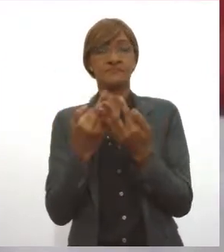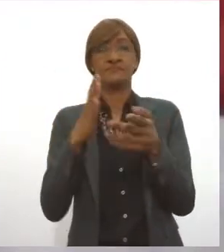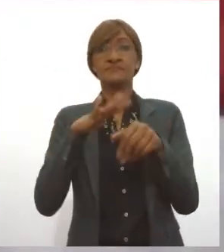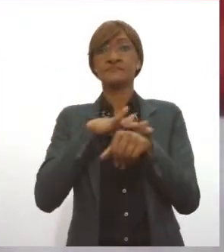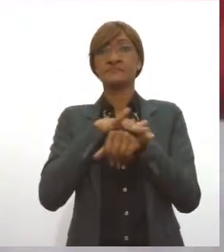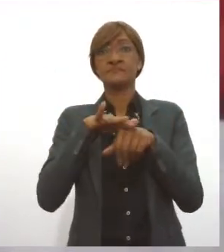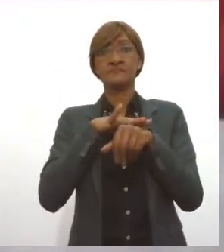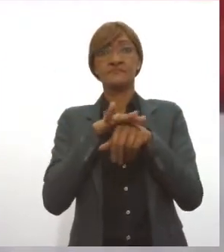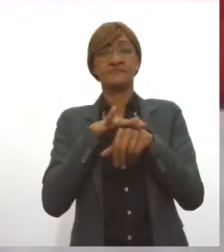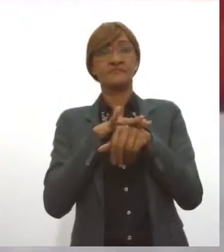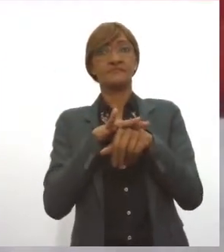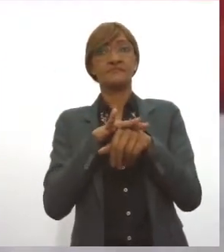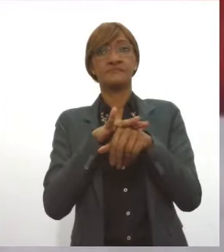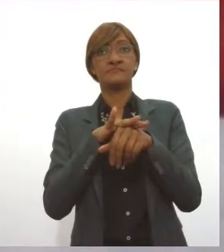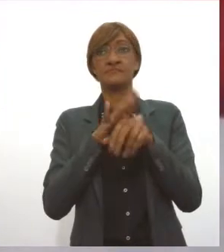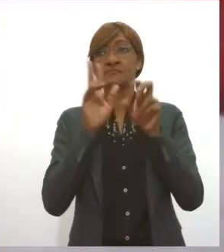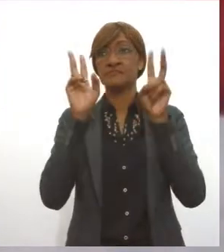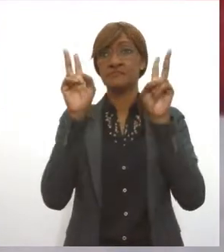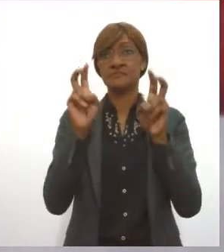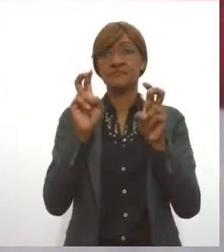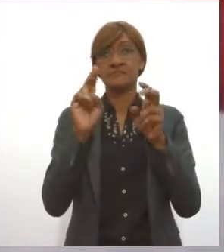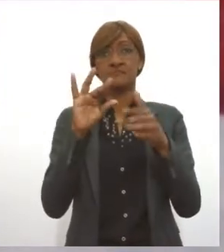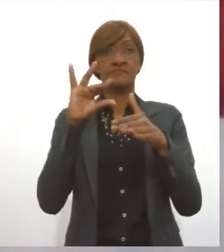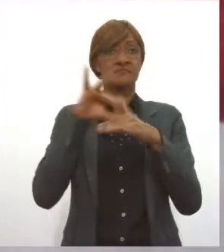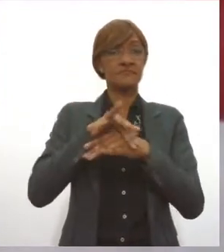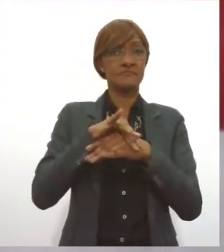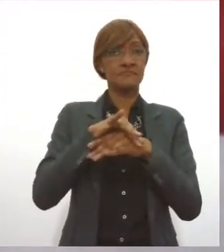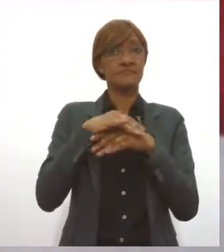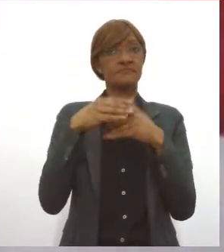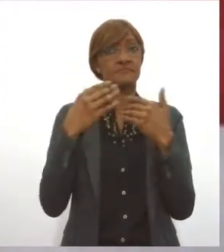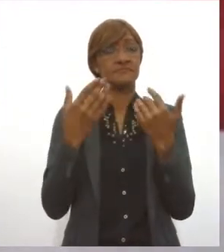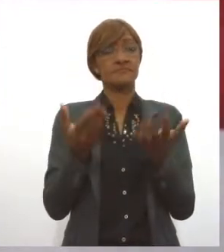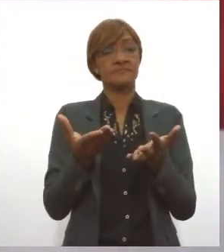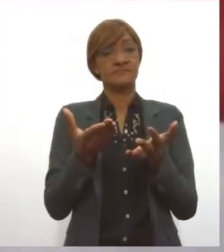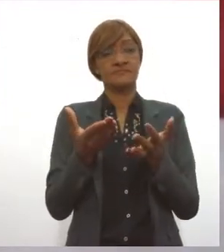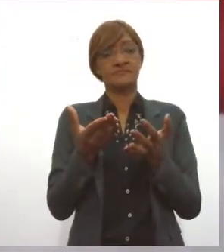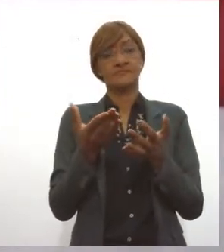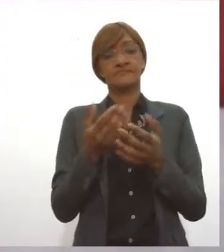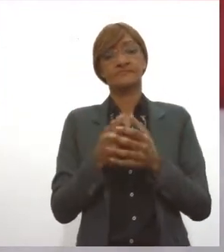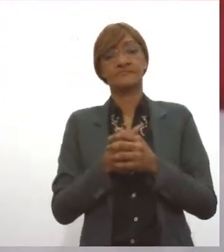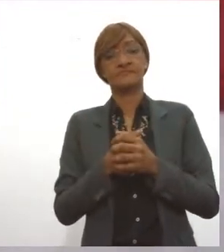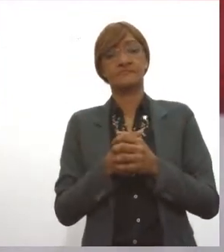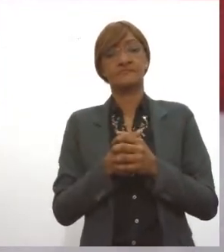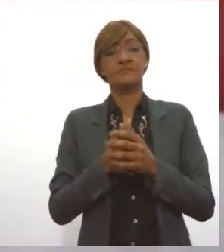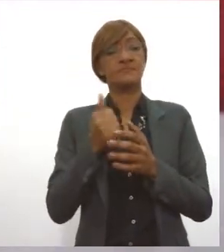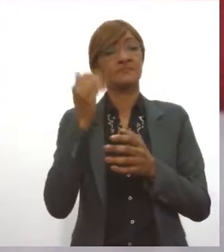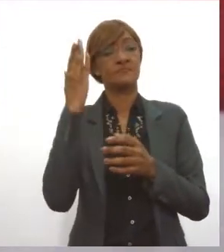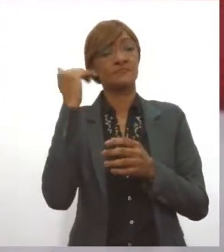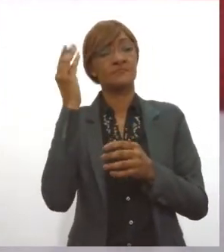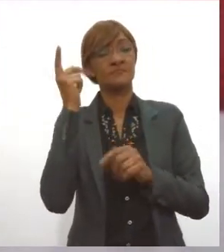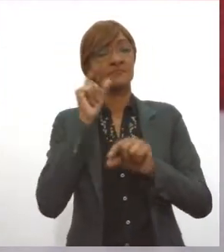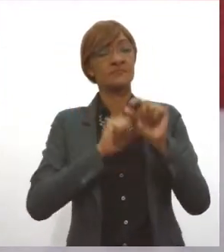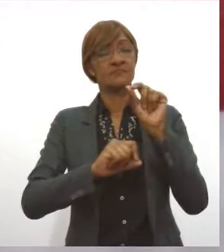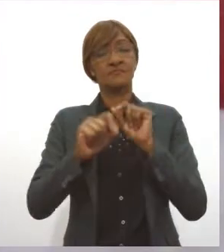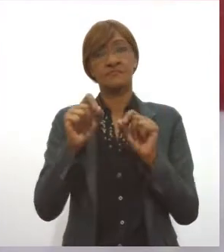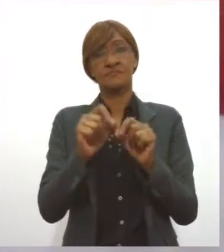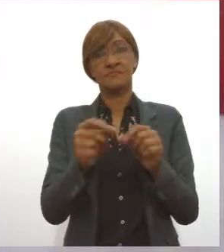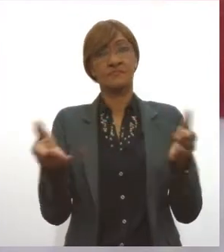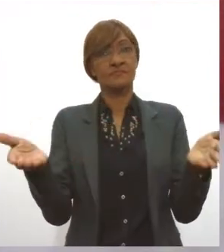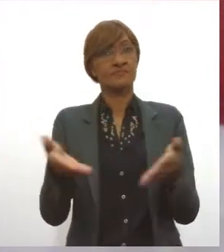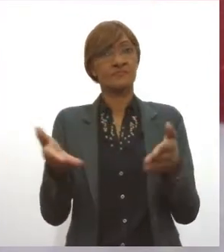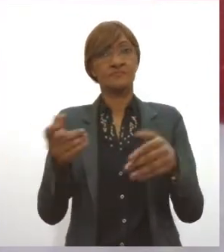sobre o HIV. Não pode ficar no esquecimento. Sei que nesse momento de